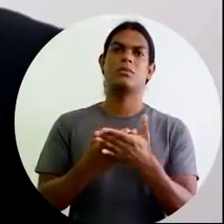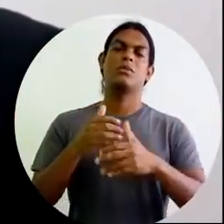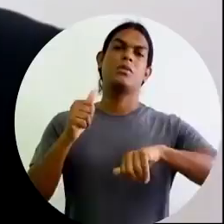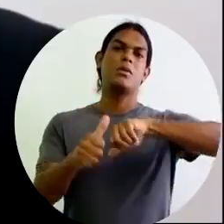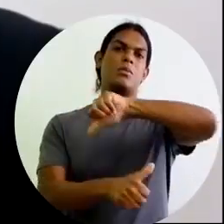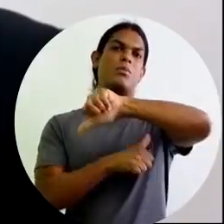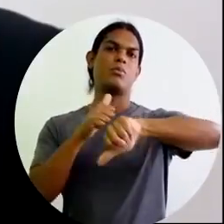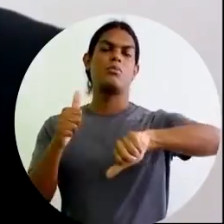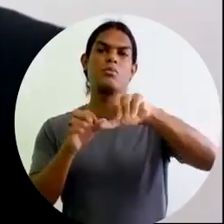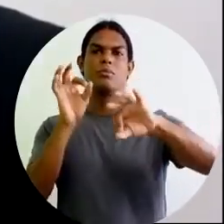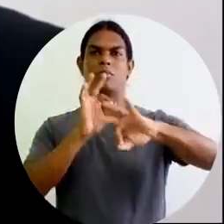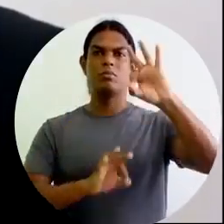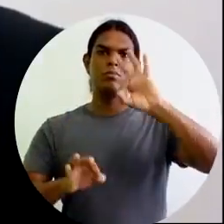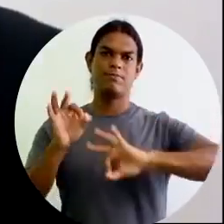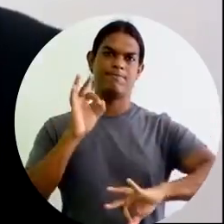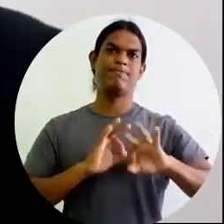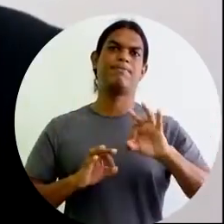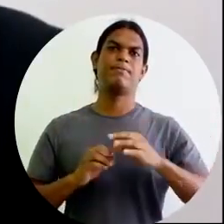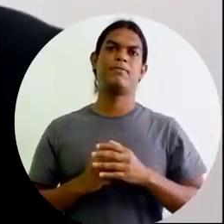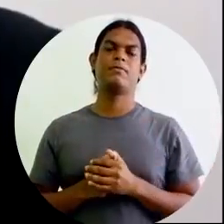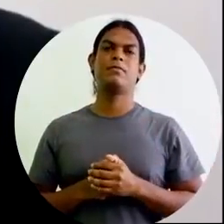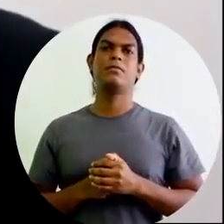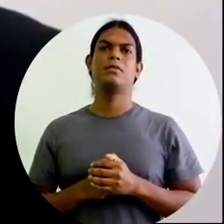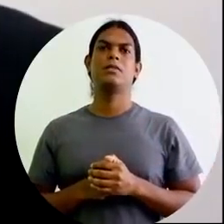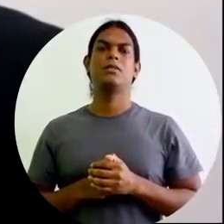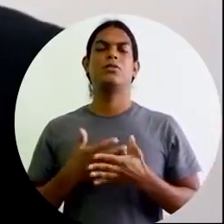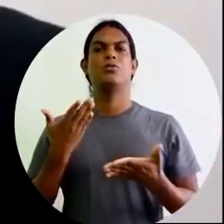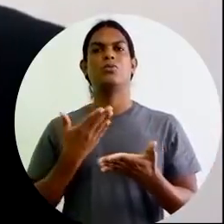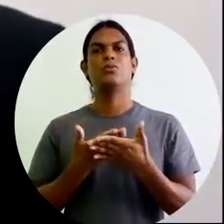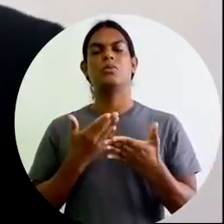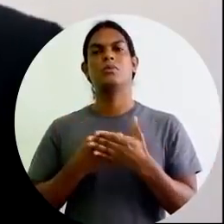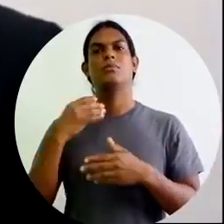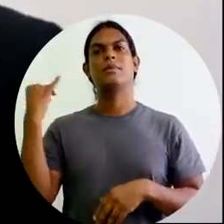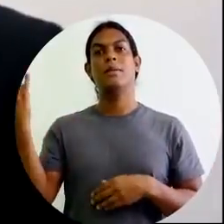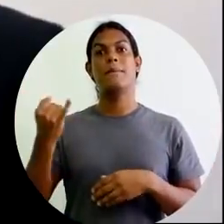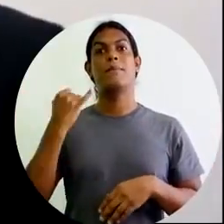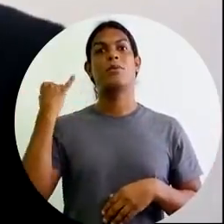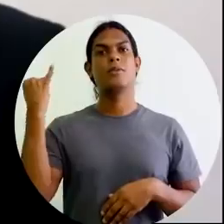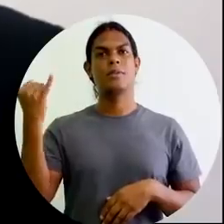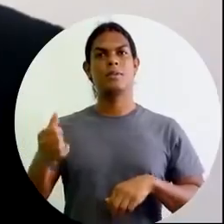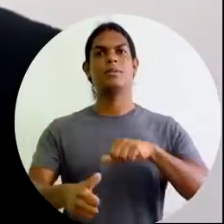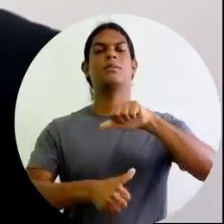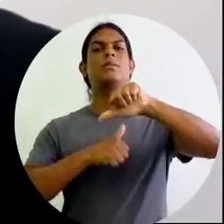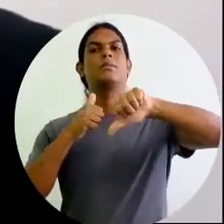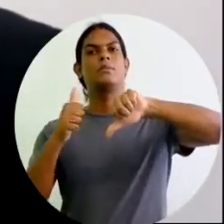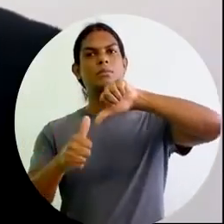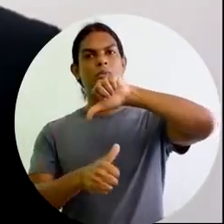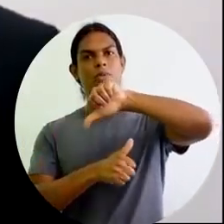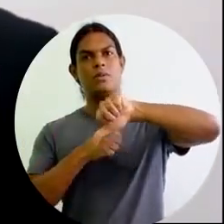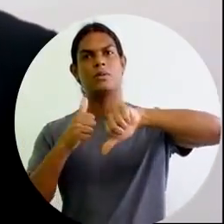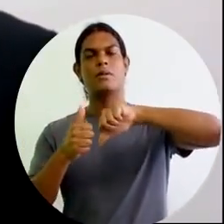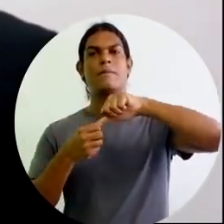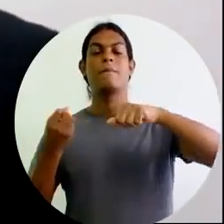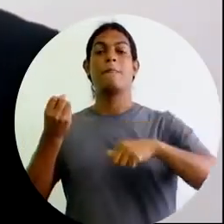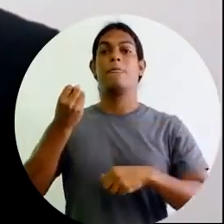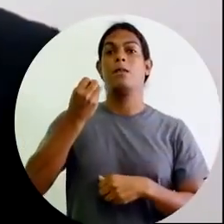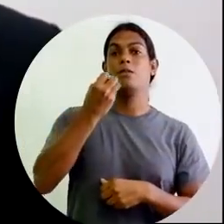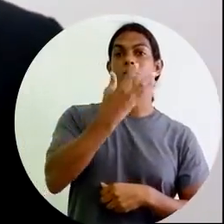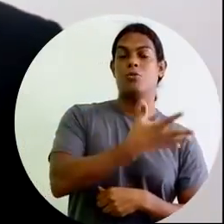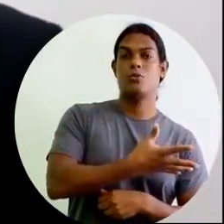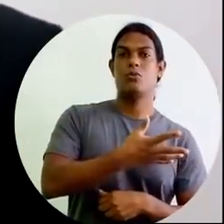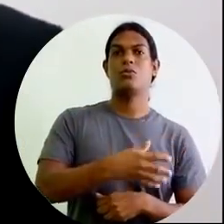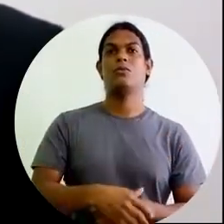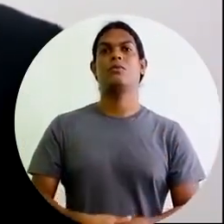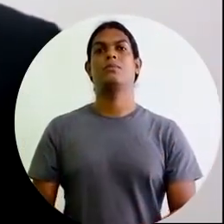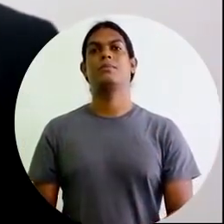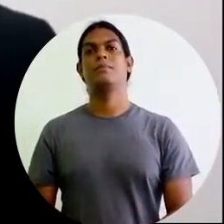mudança organizacional. Falamos da importância de se mudar, da inovação, da criatividade